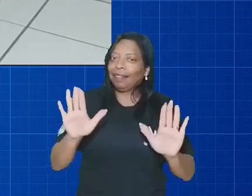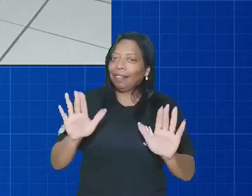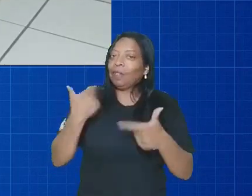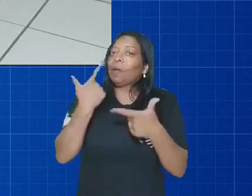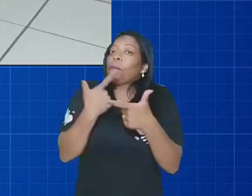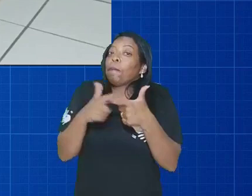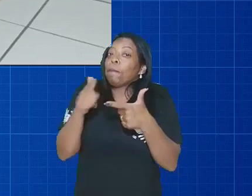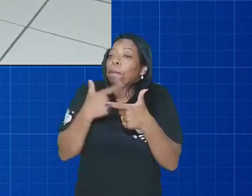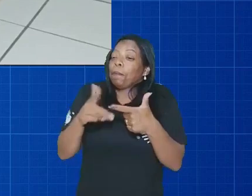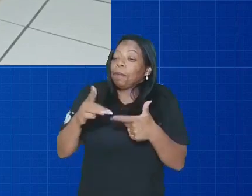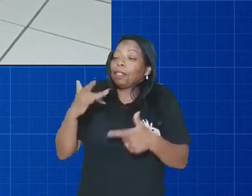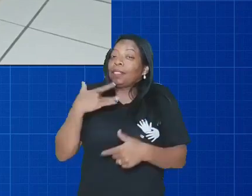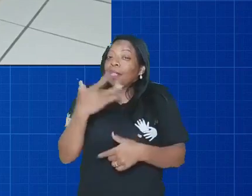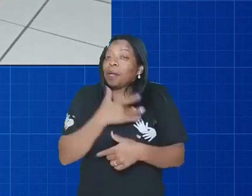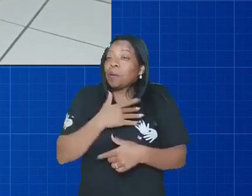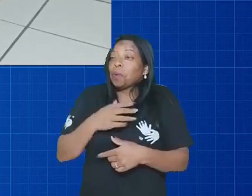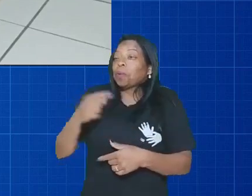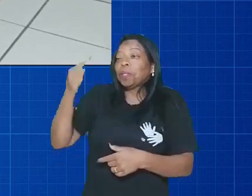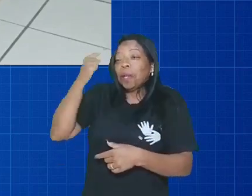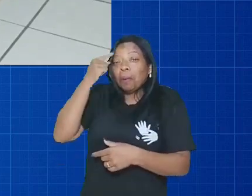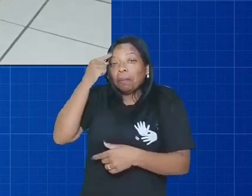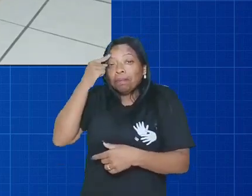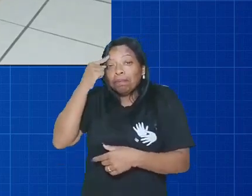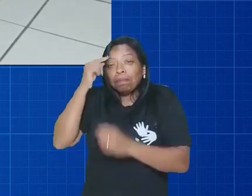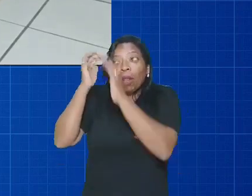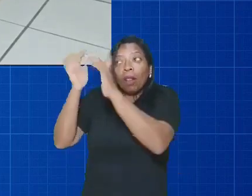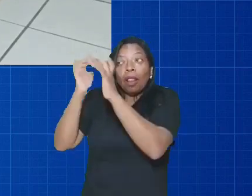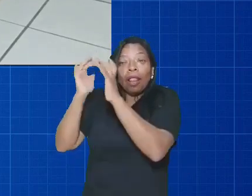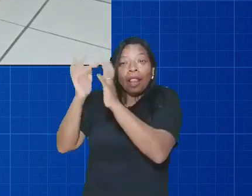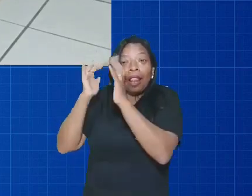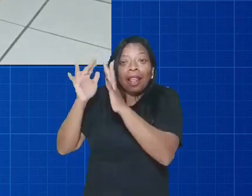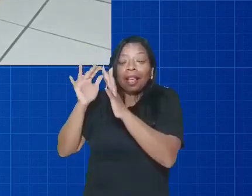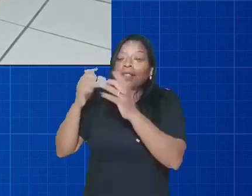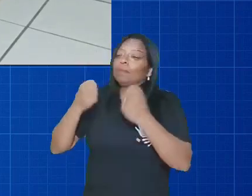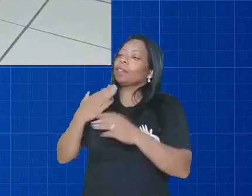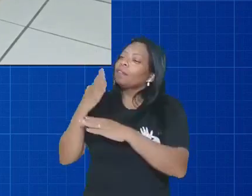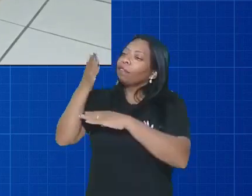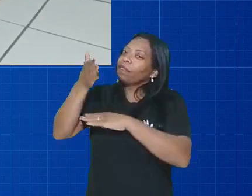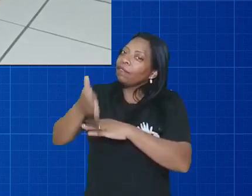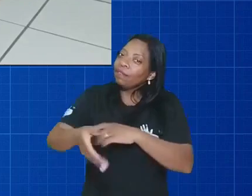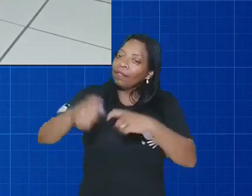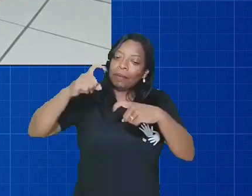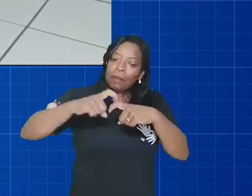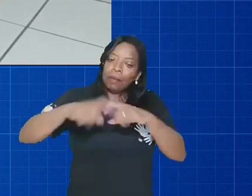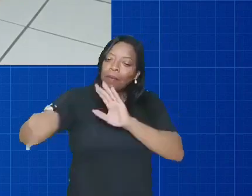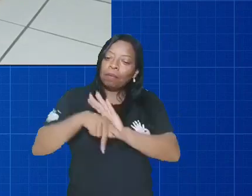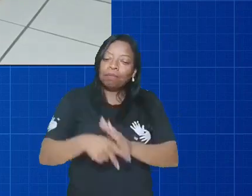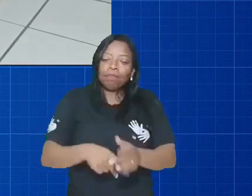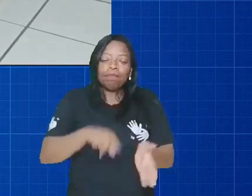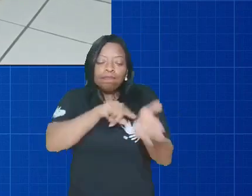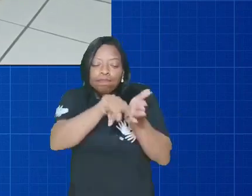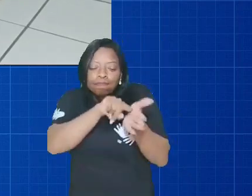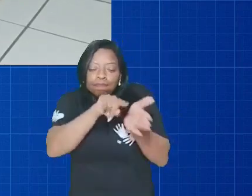Um profissional especializado nessa área vai poder realizar os seus respectivos testes, entender se tem